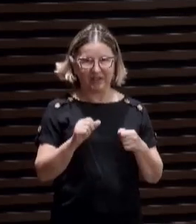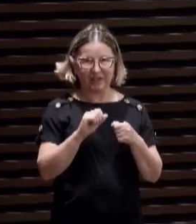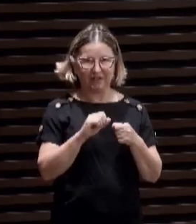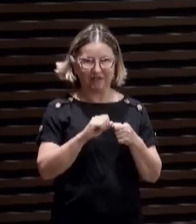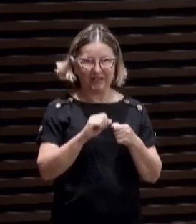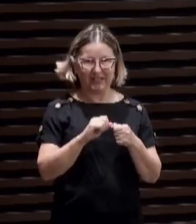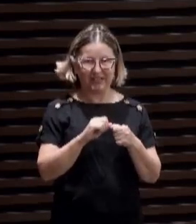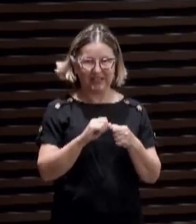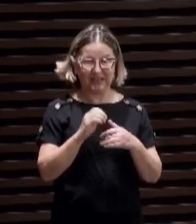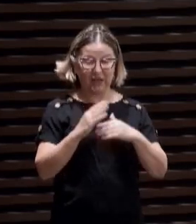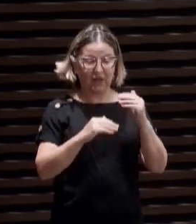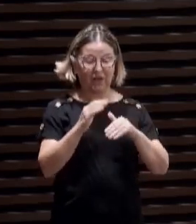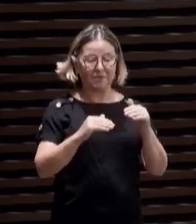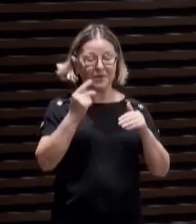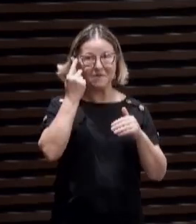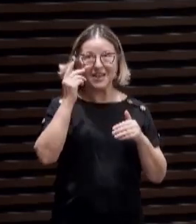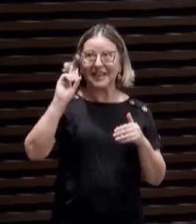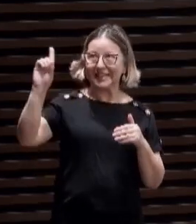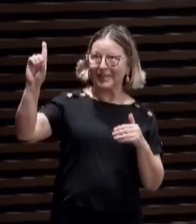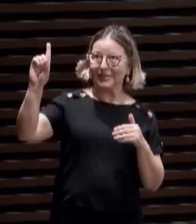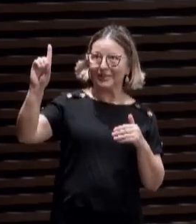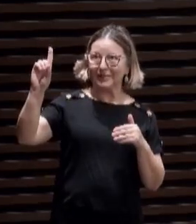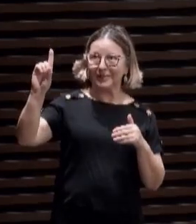para Deus, para recebermos em troca.